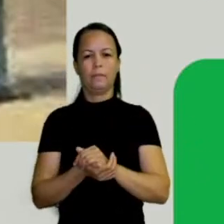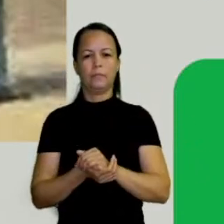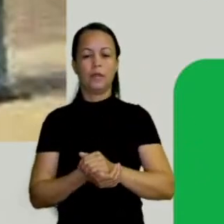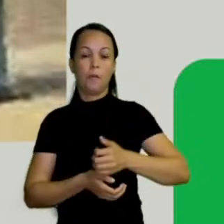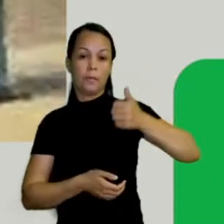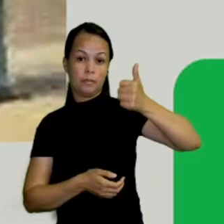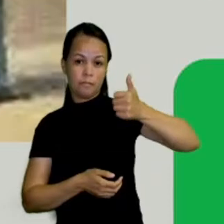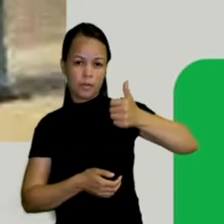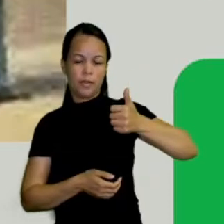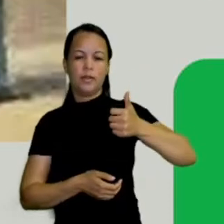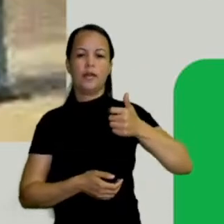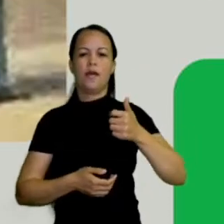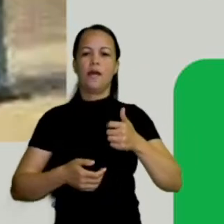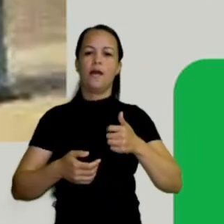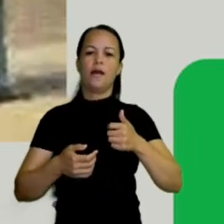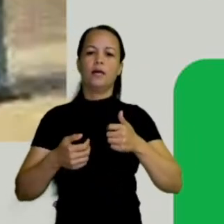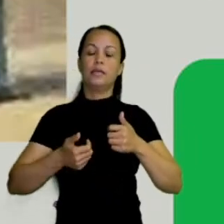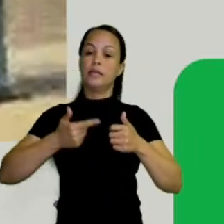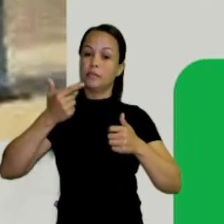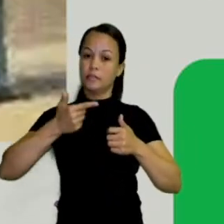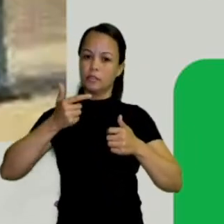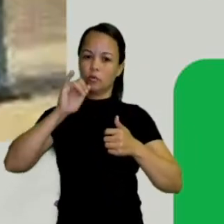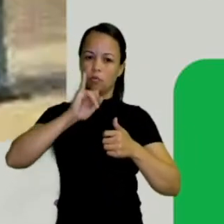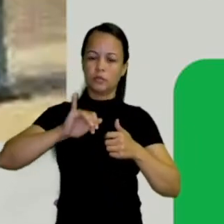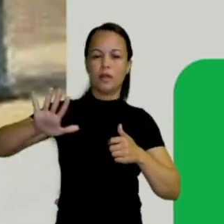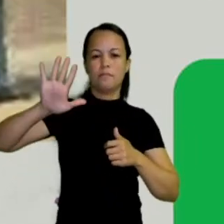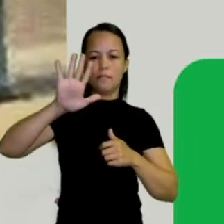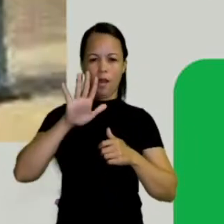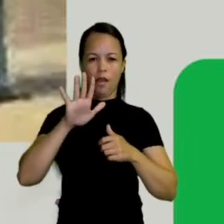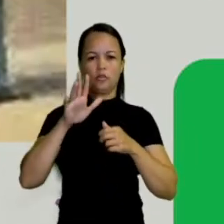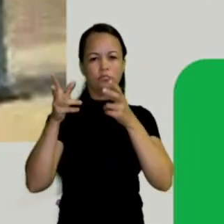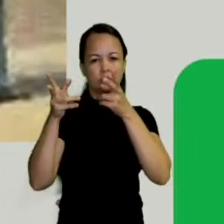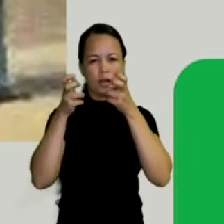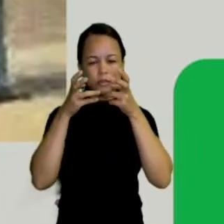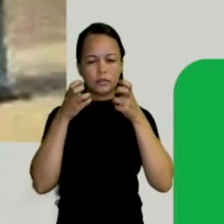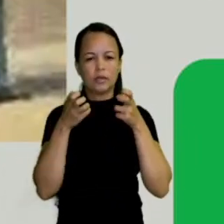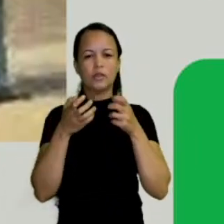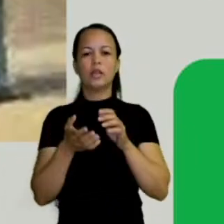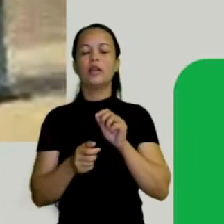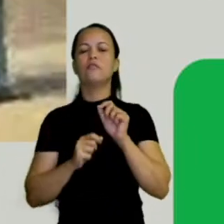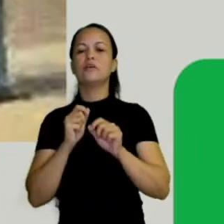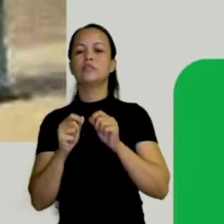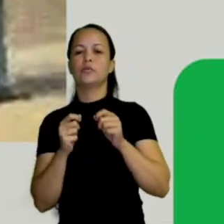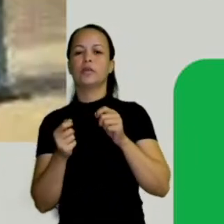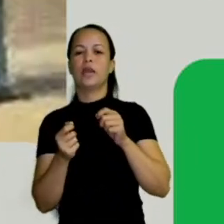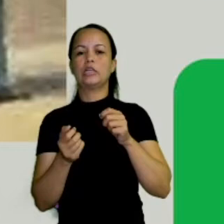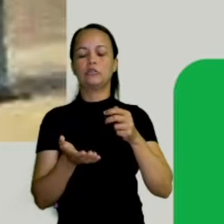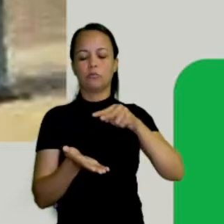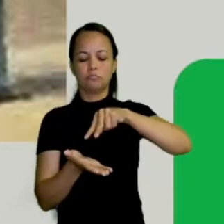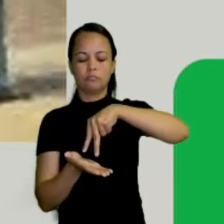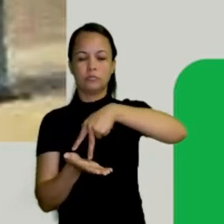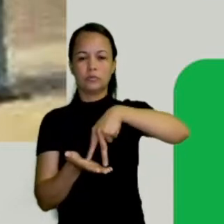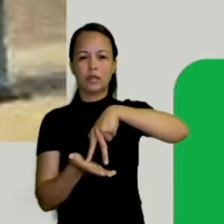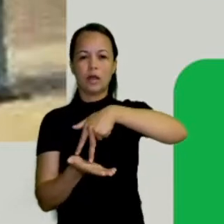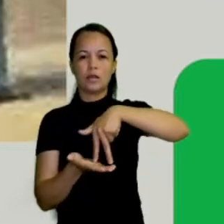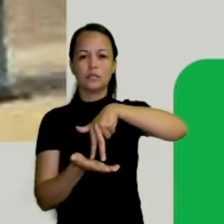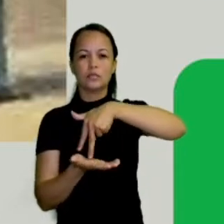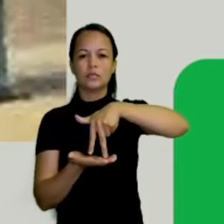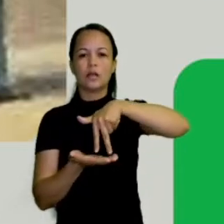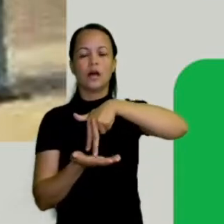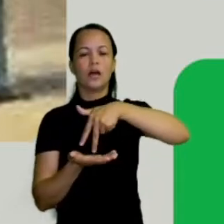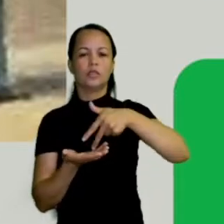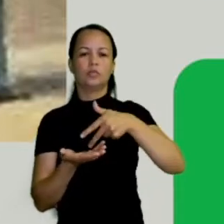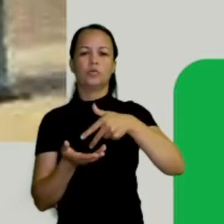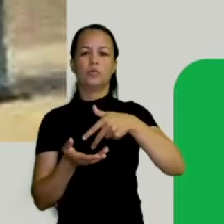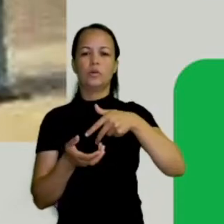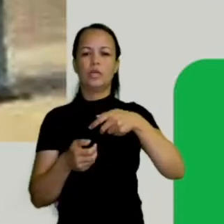imagem, essa é a segunda imagem. Se vocês analisarem aí, eles estão realizando uma dança, né? Estão também